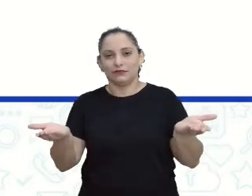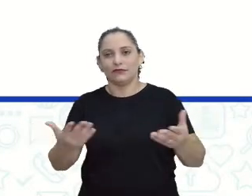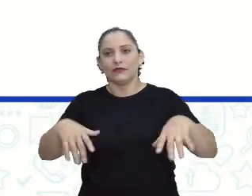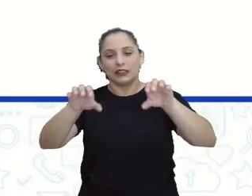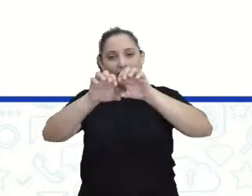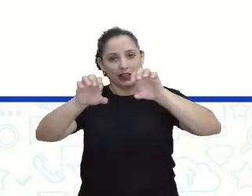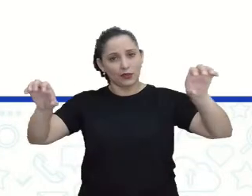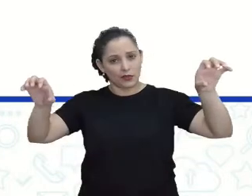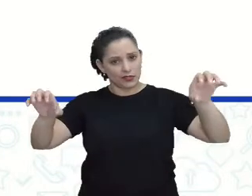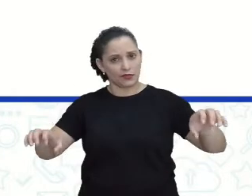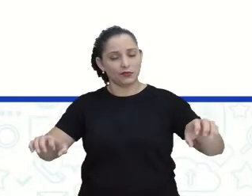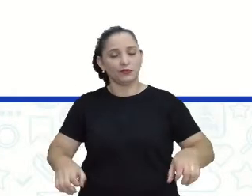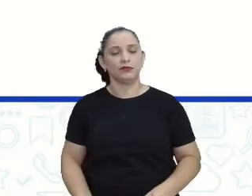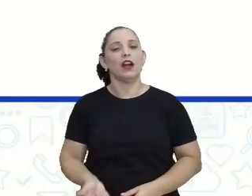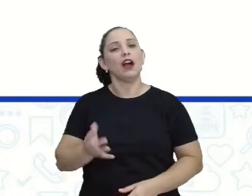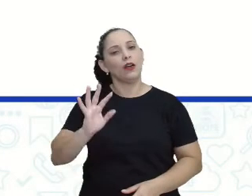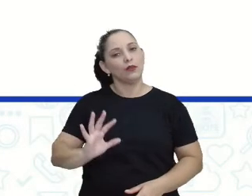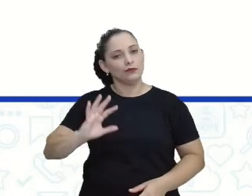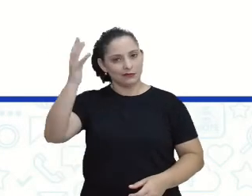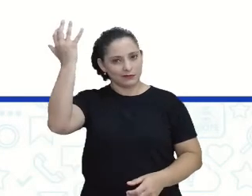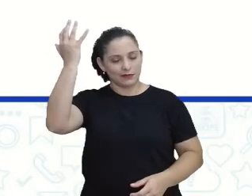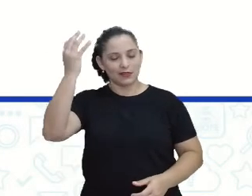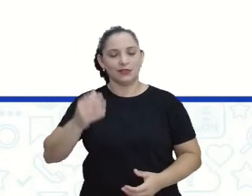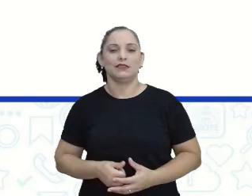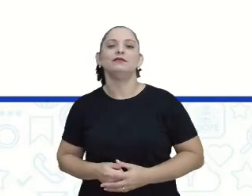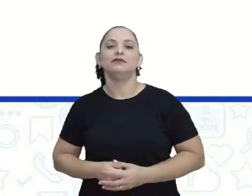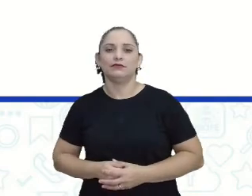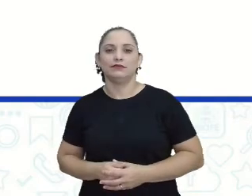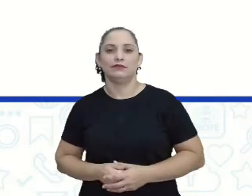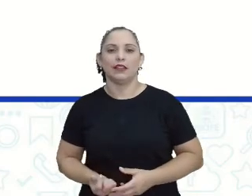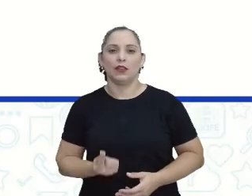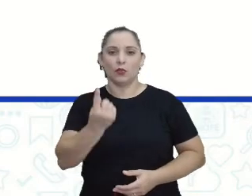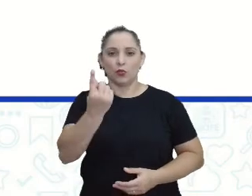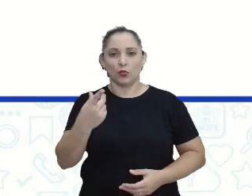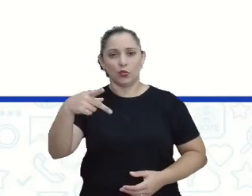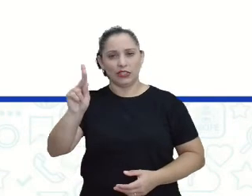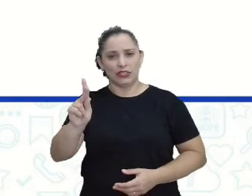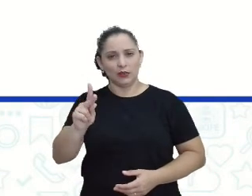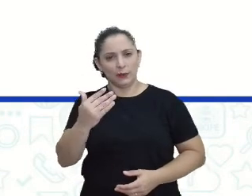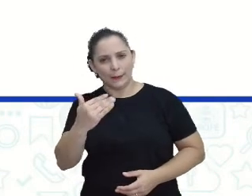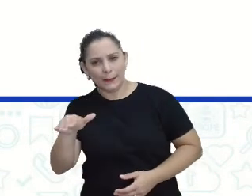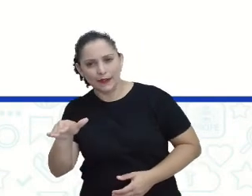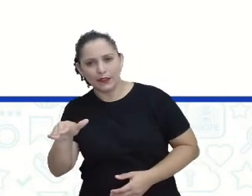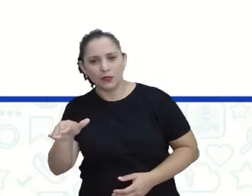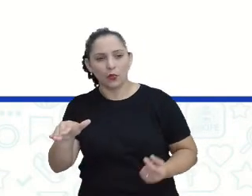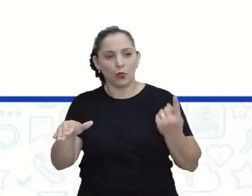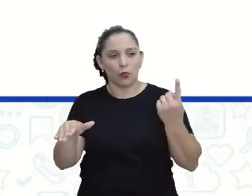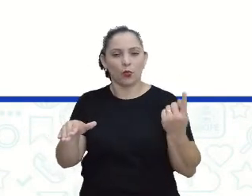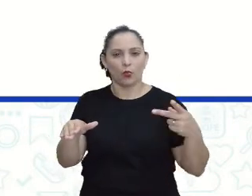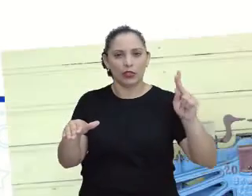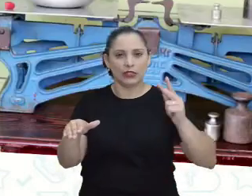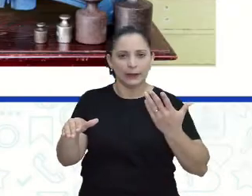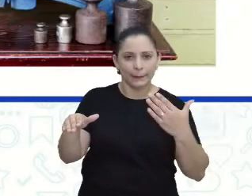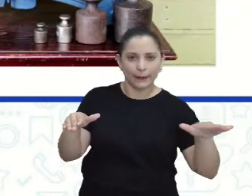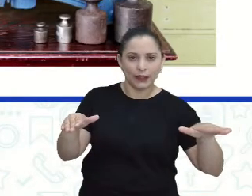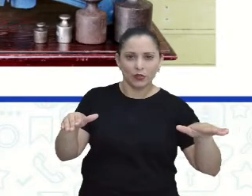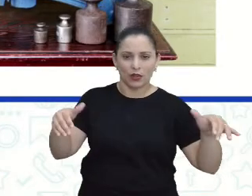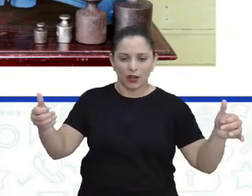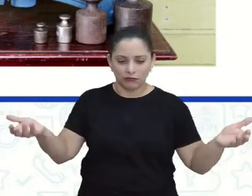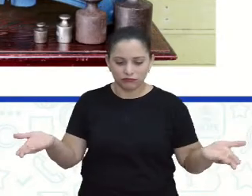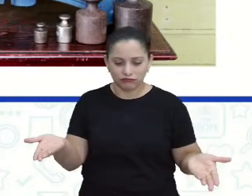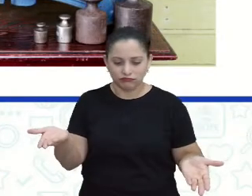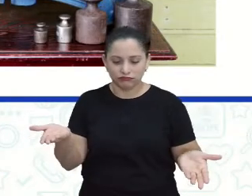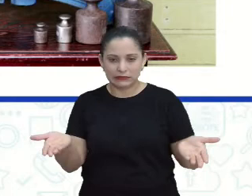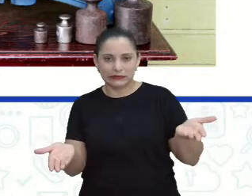ter muito essa situação aí, tá certo? Ou seja, 1,5 kg de um lado, 1,5 kg de outro, manteve a balança